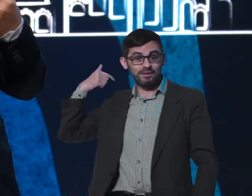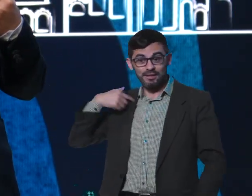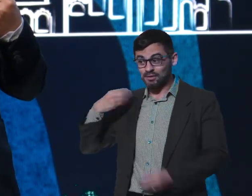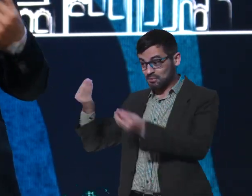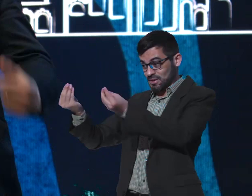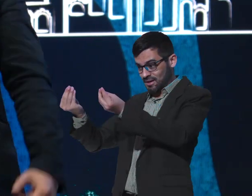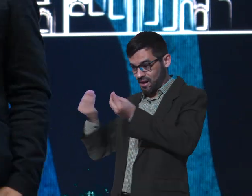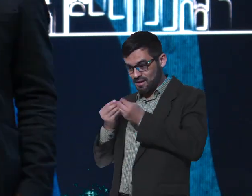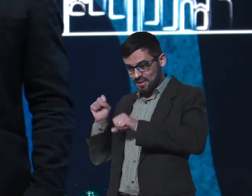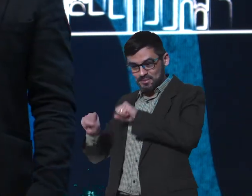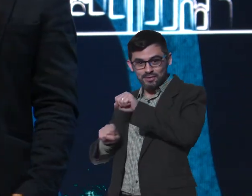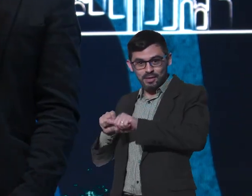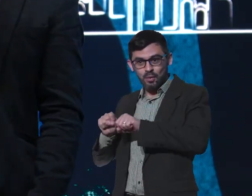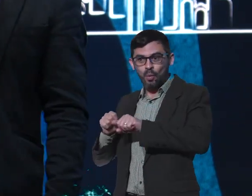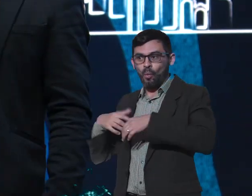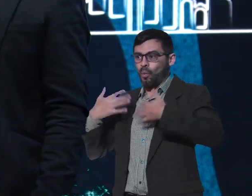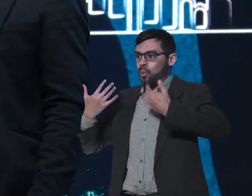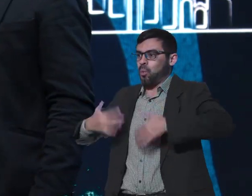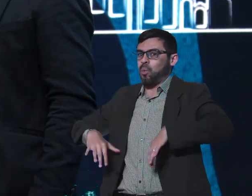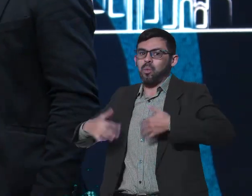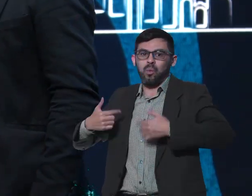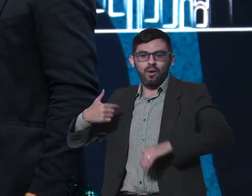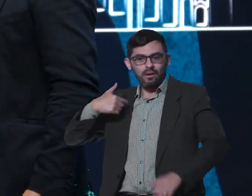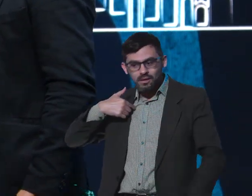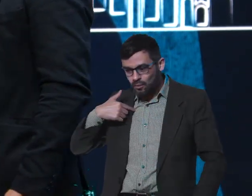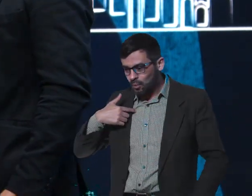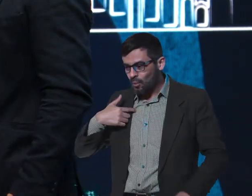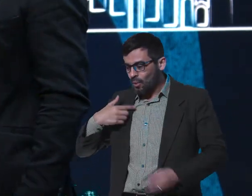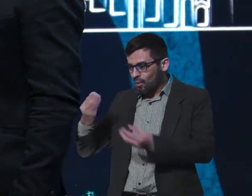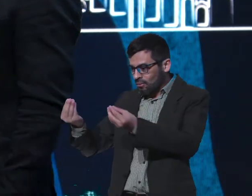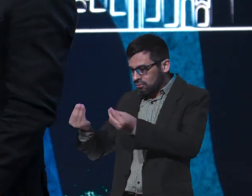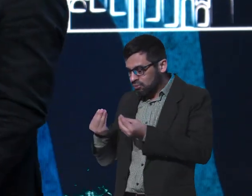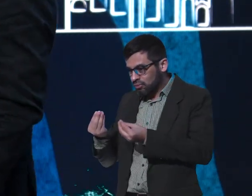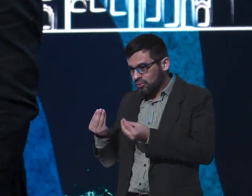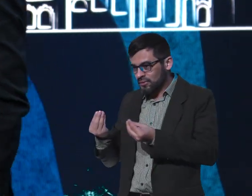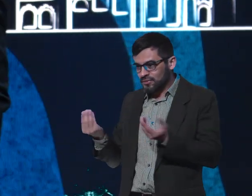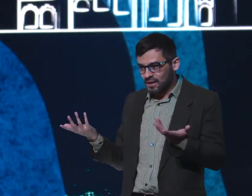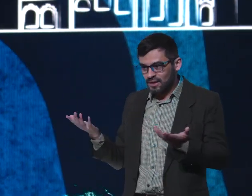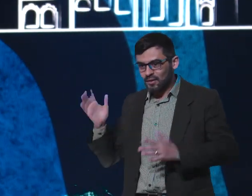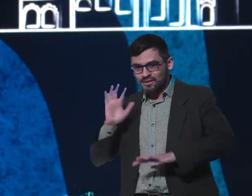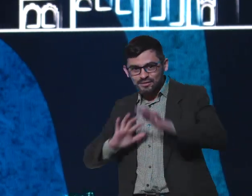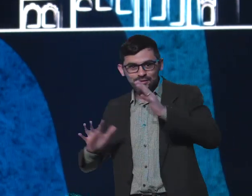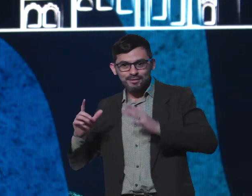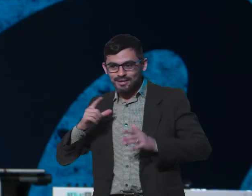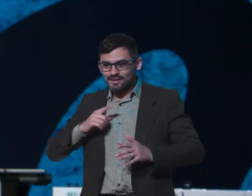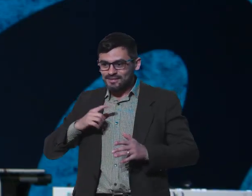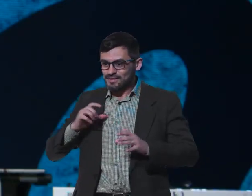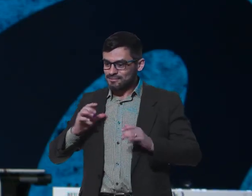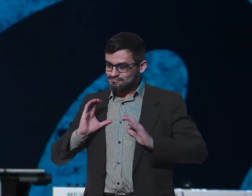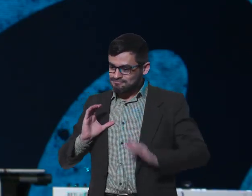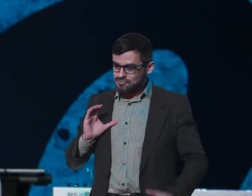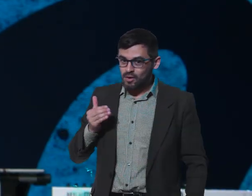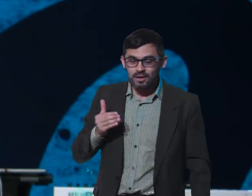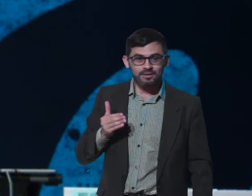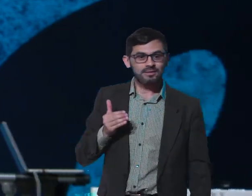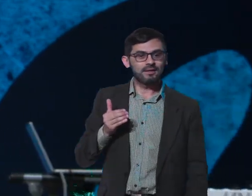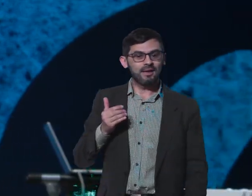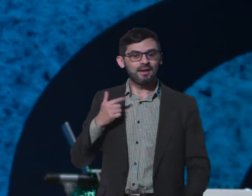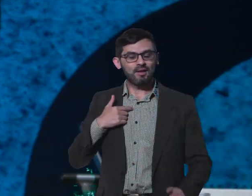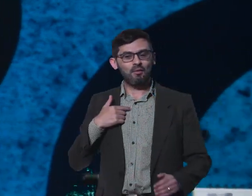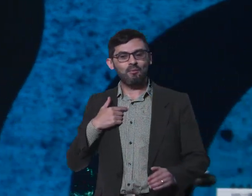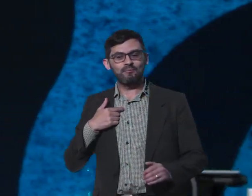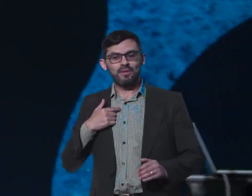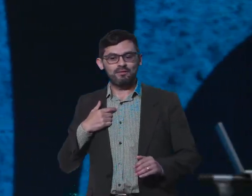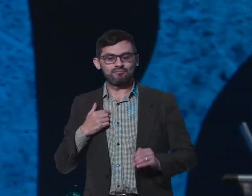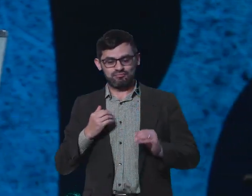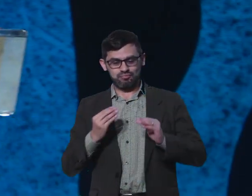bicicleta. Quando eu ganhei a bicicleta, eu era um pouco aventureiro. E eu morava embaixo assim,